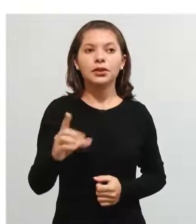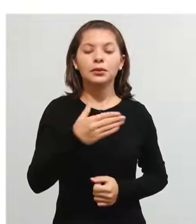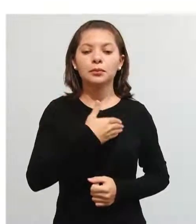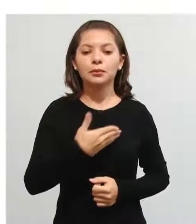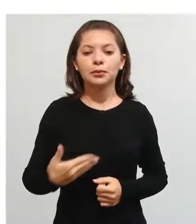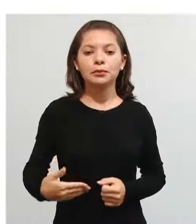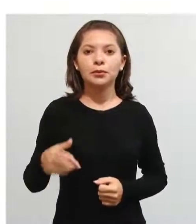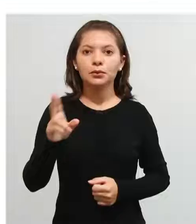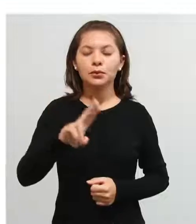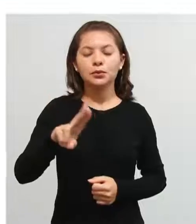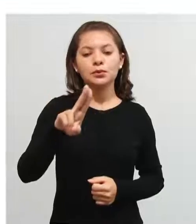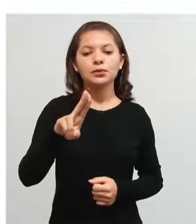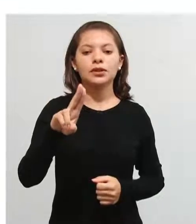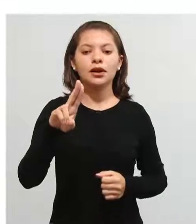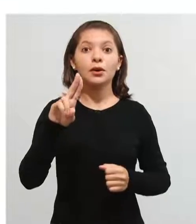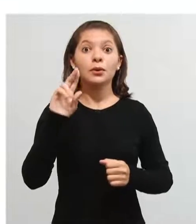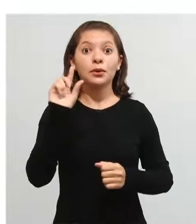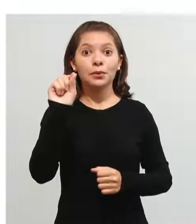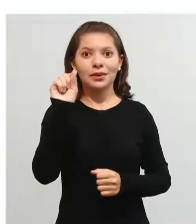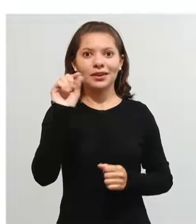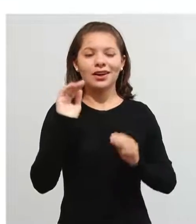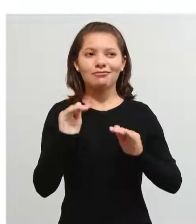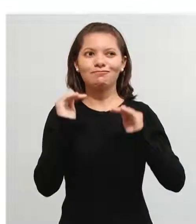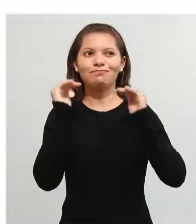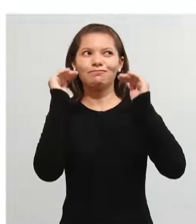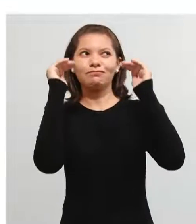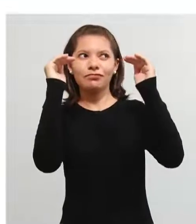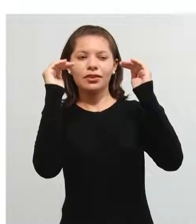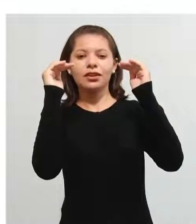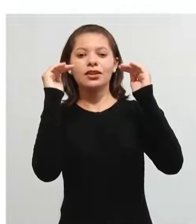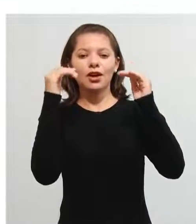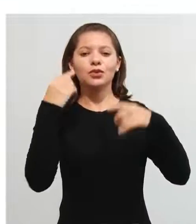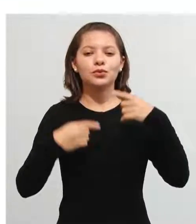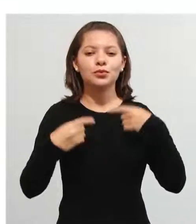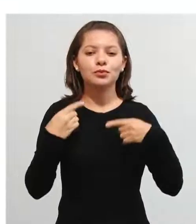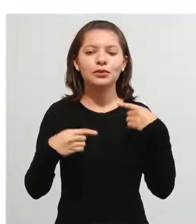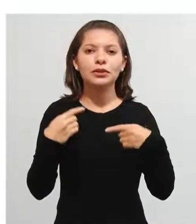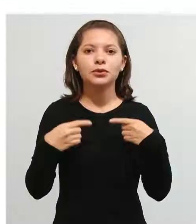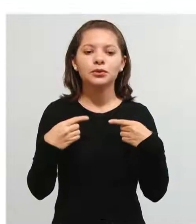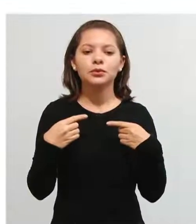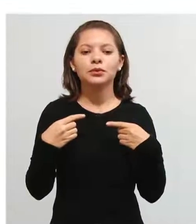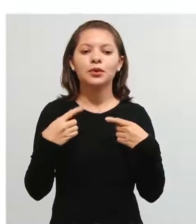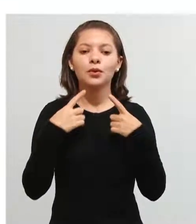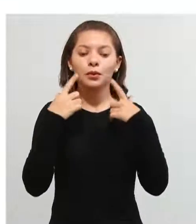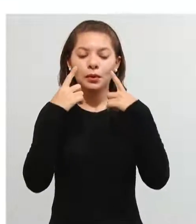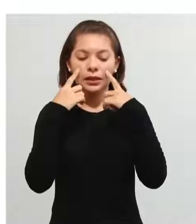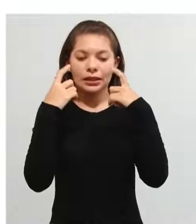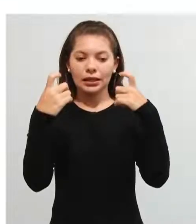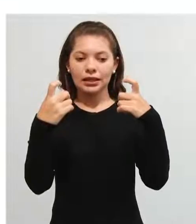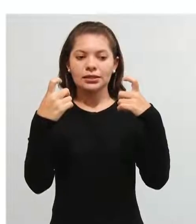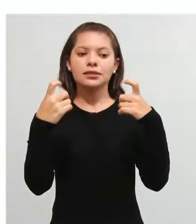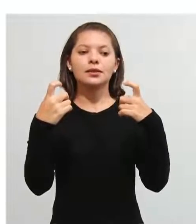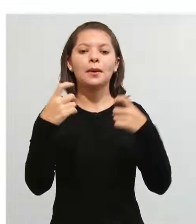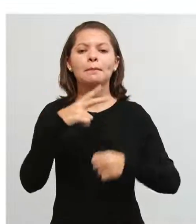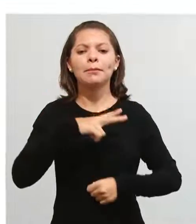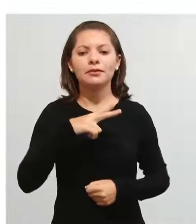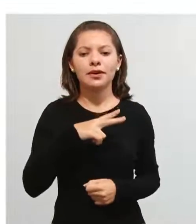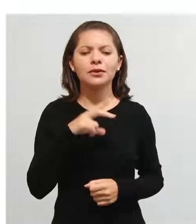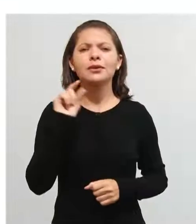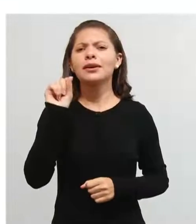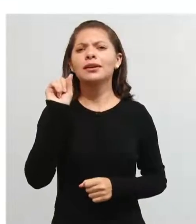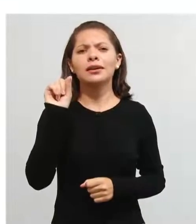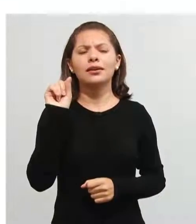da soberania, tá, dos entes políticos em face de interesses privados. E quem são esses